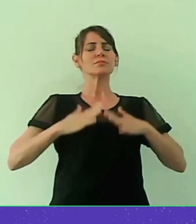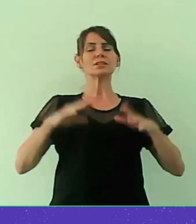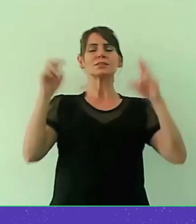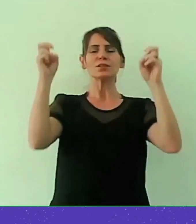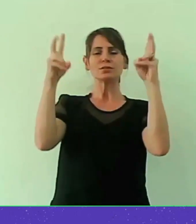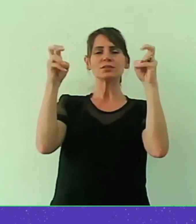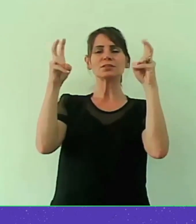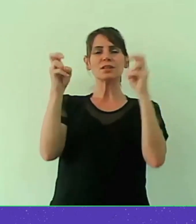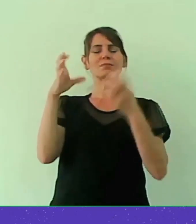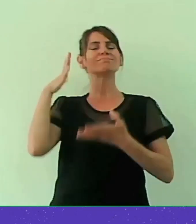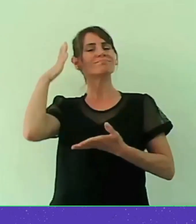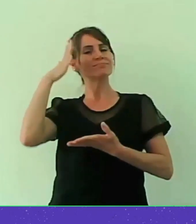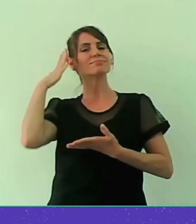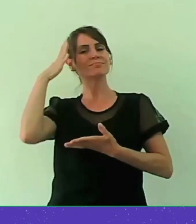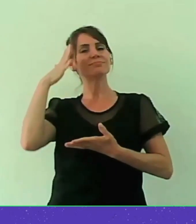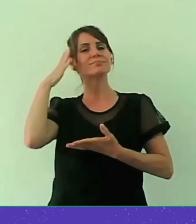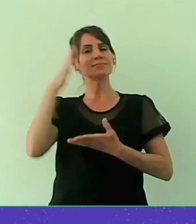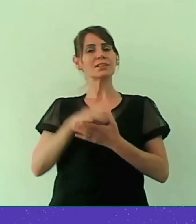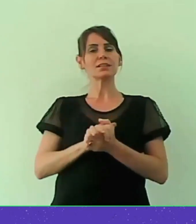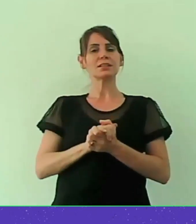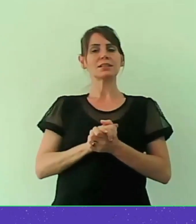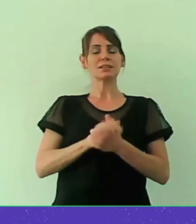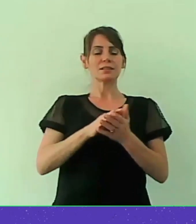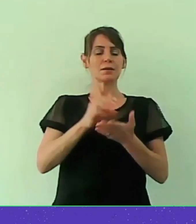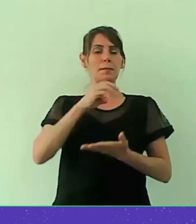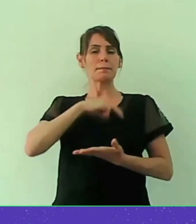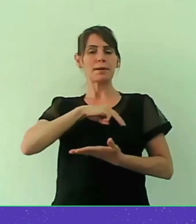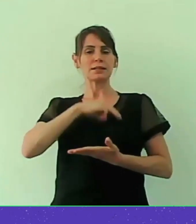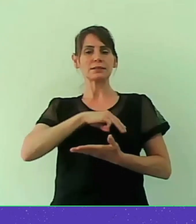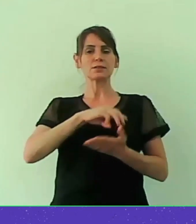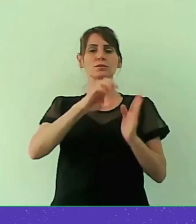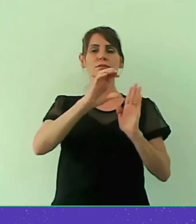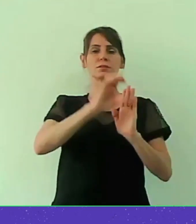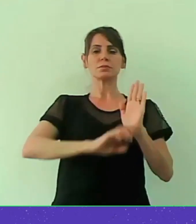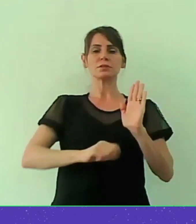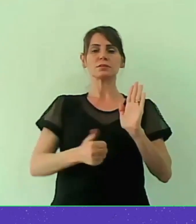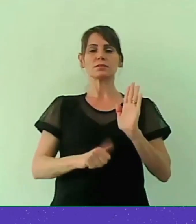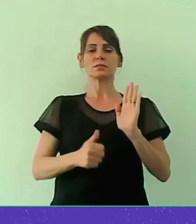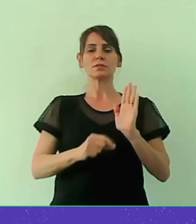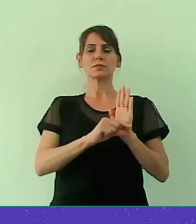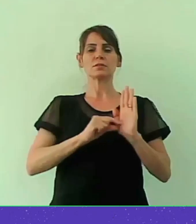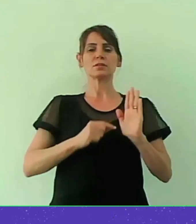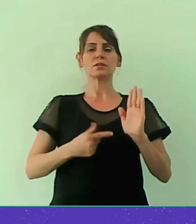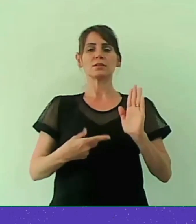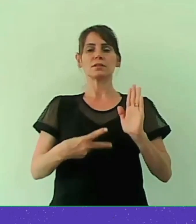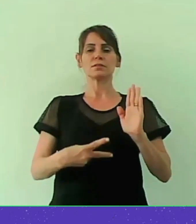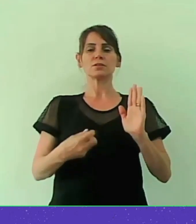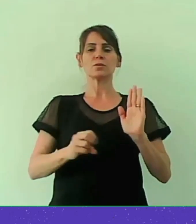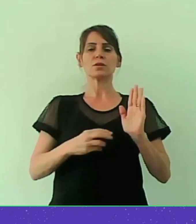mensagem. E a leitura bíblica é Mateus 11, de 28 até 30.